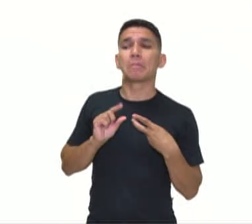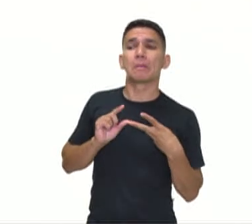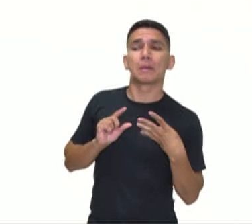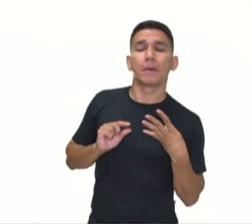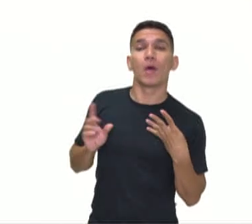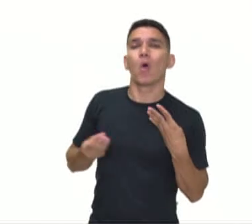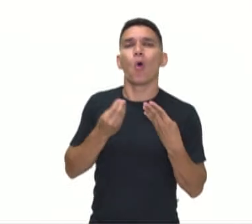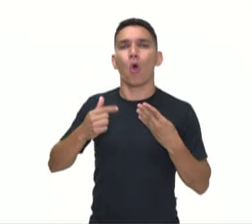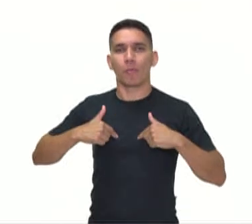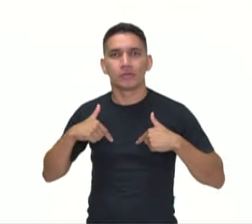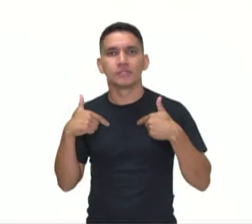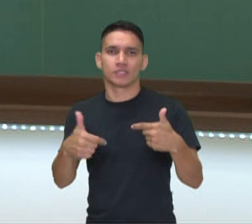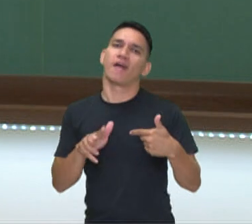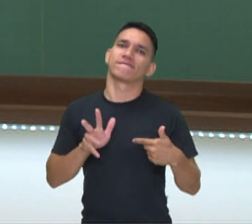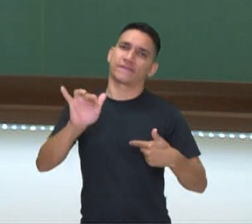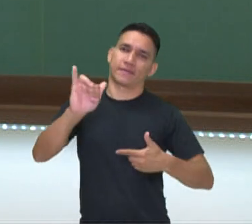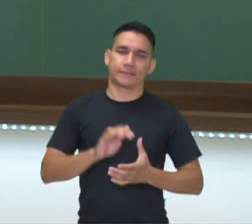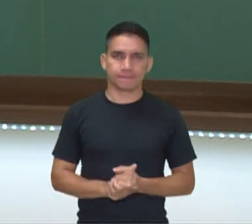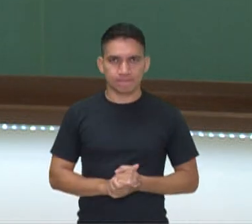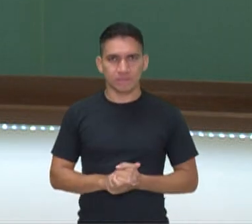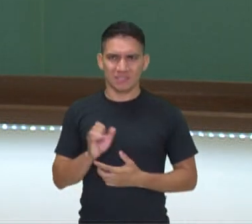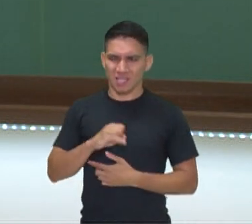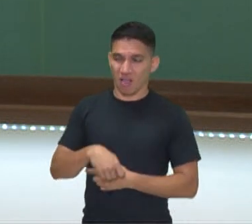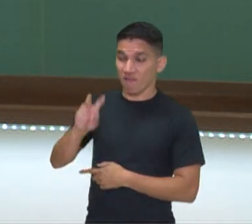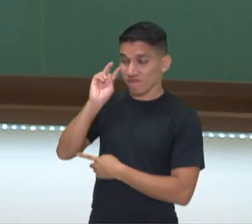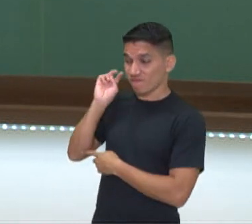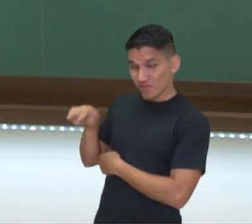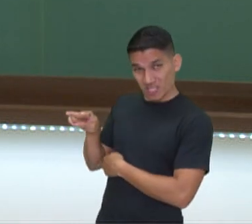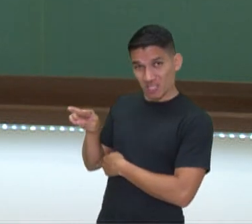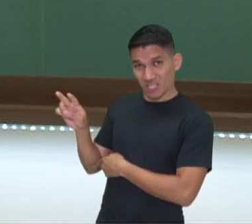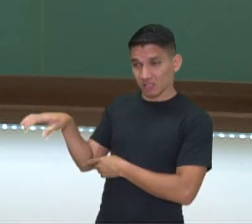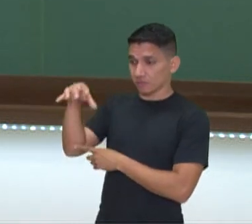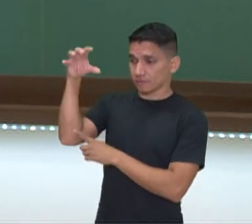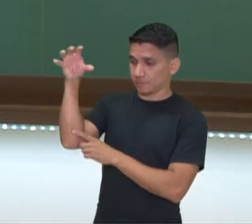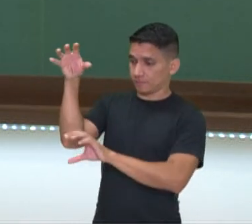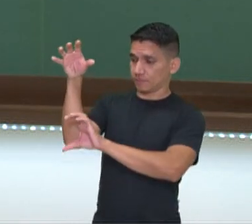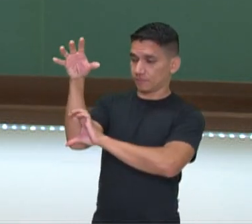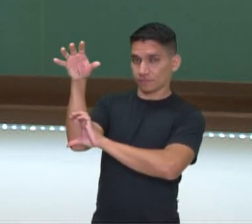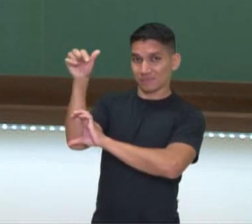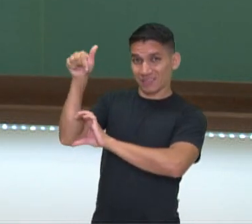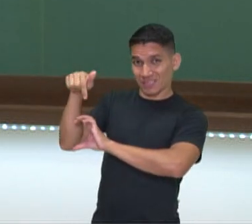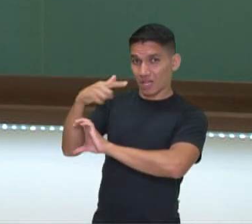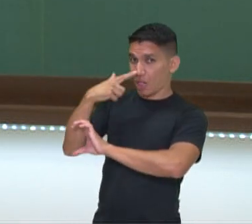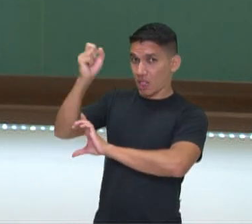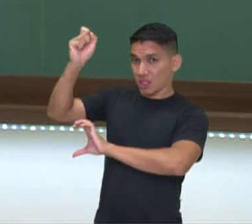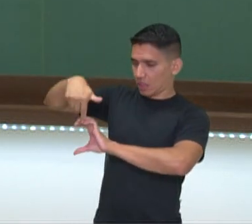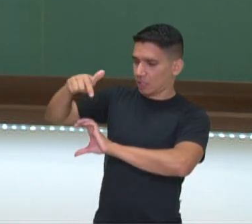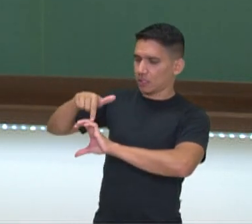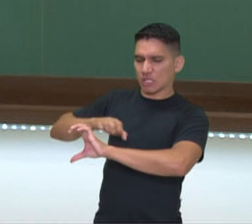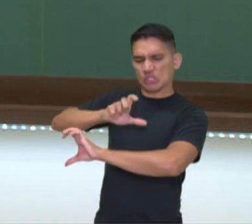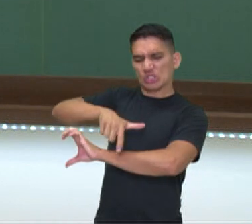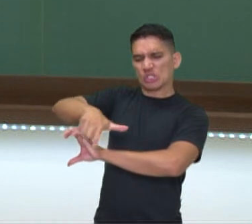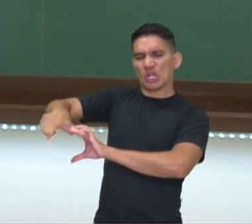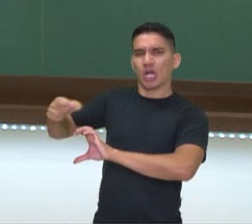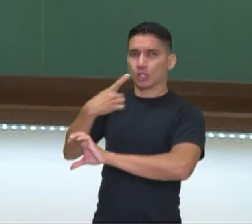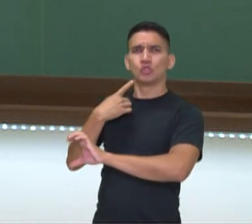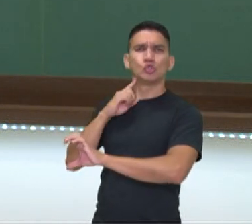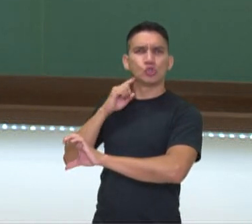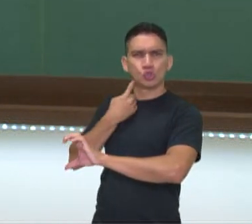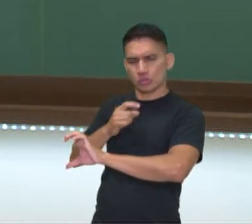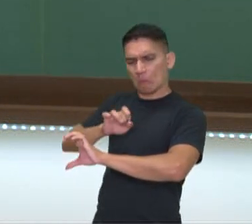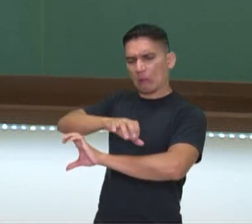forma de agir. Se eu vejo aquela lixeira toda suja em volta e isso me desperta